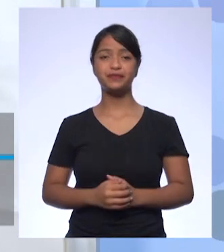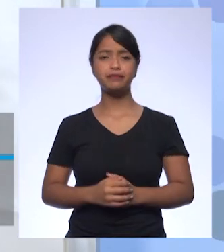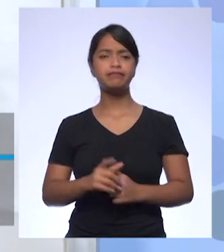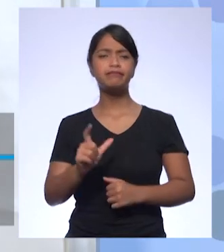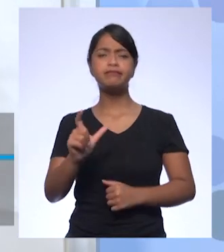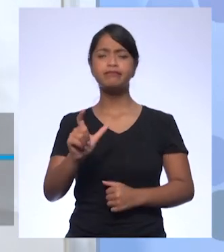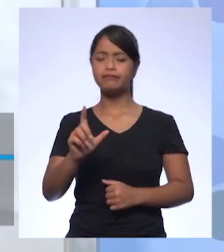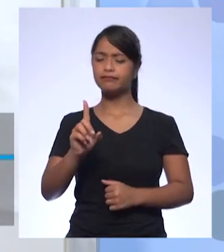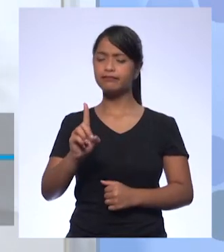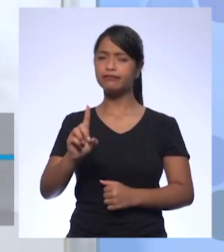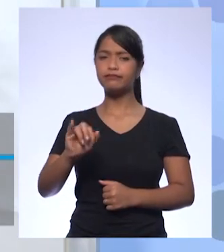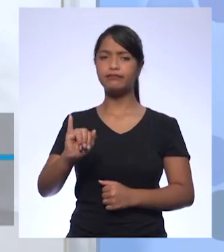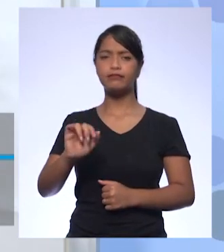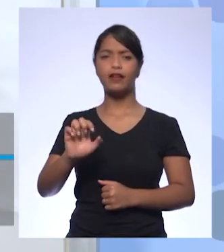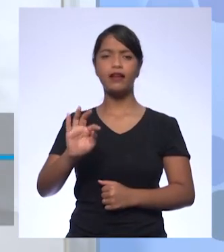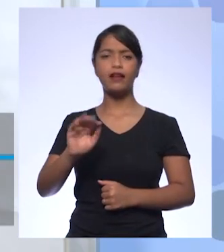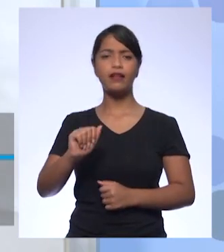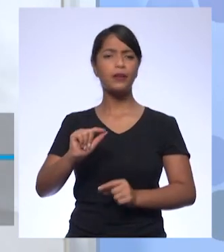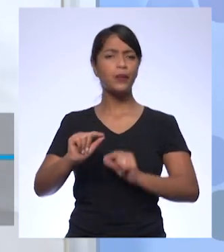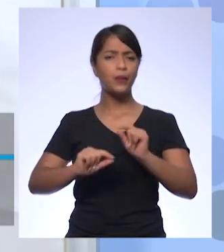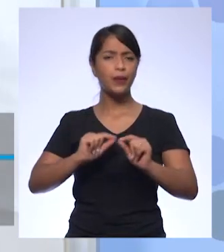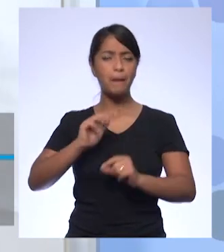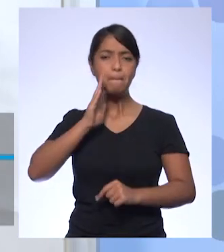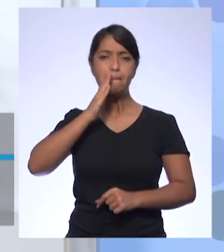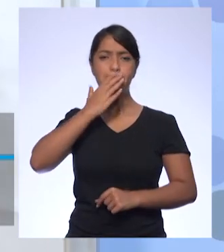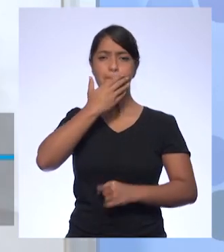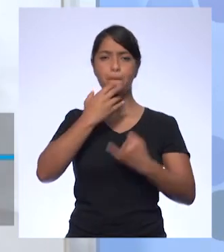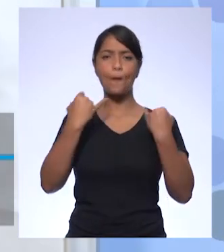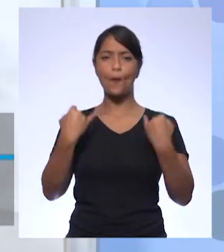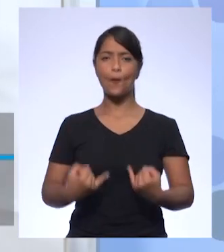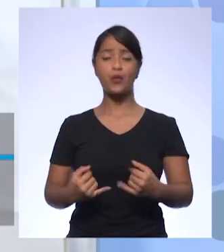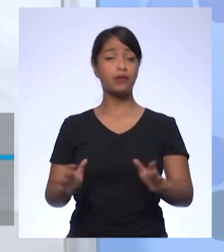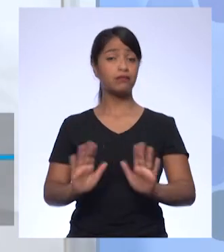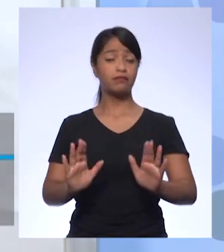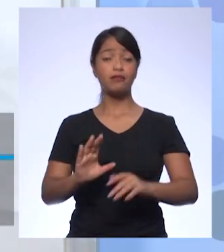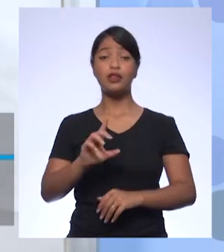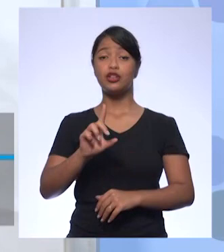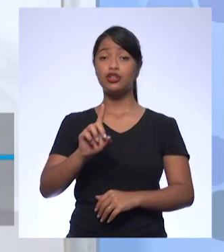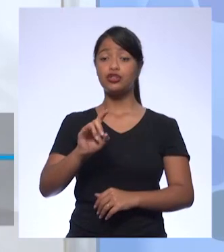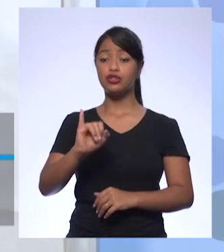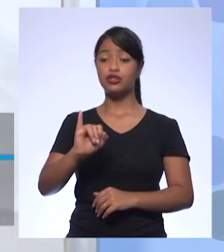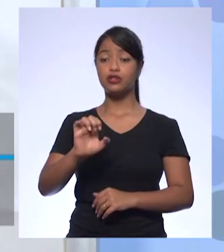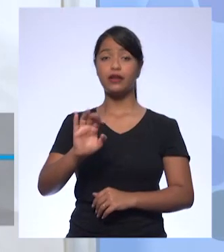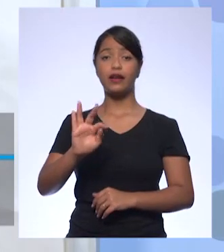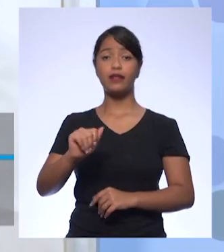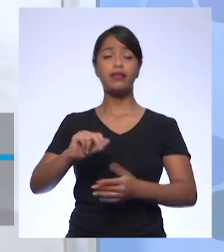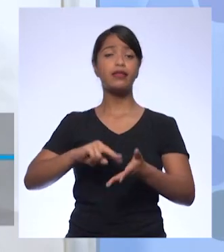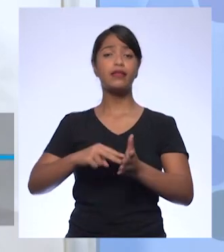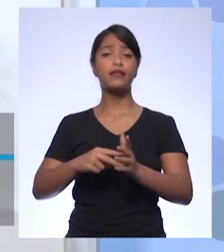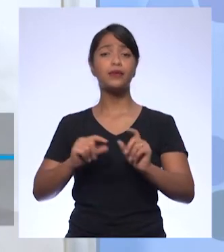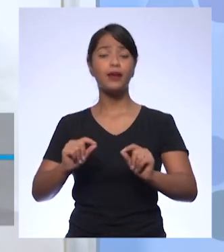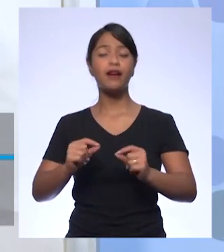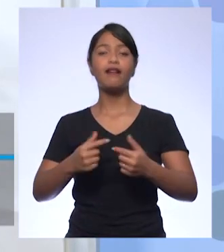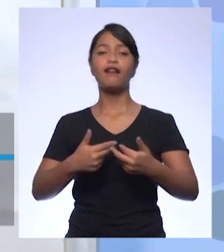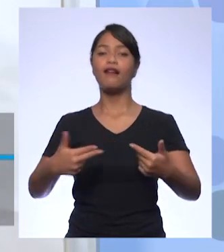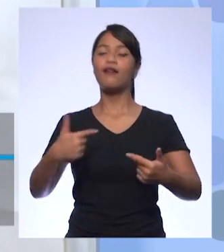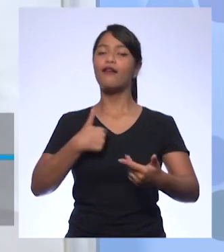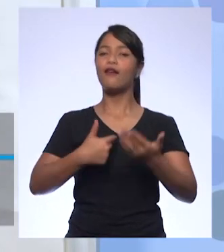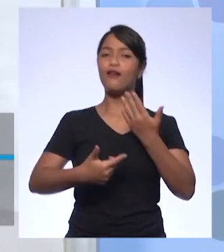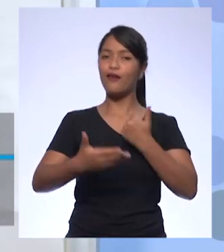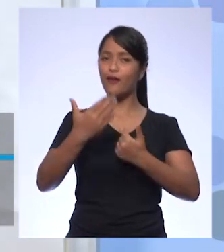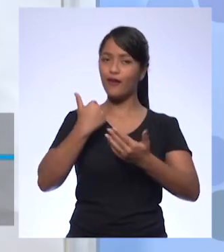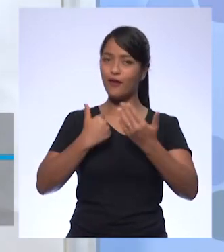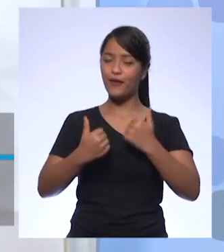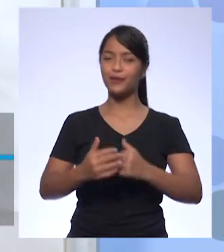acha que dieta é quando está fazendo um regime para emagrecer. Não, dieta é o que você come. Todo mundo tem uma dieta, tá? Aí às vezes o